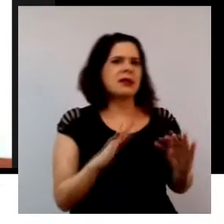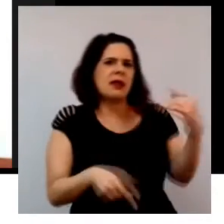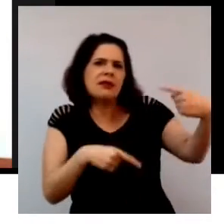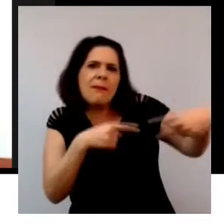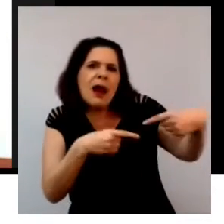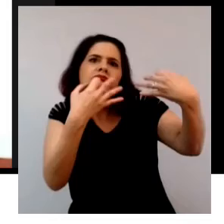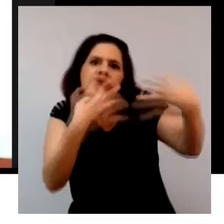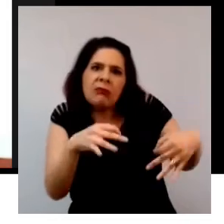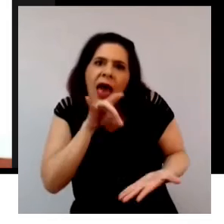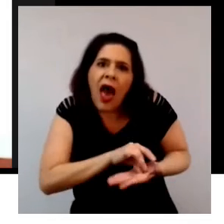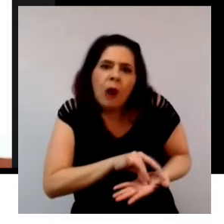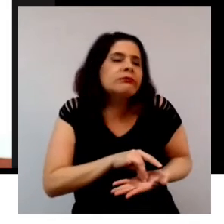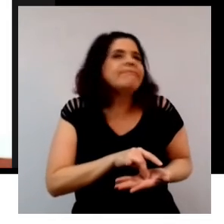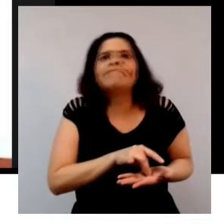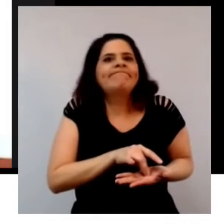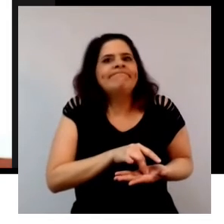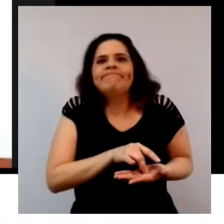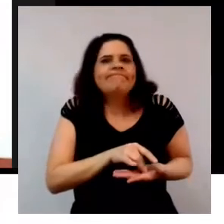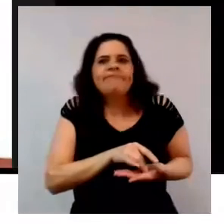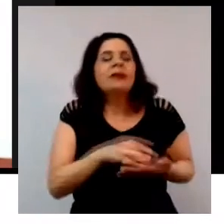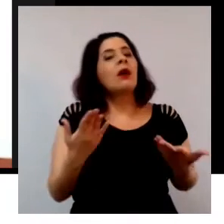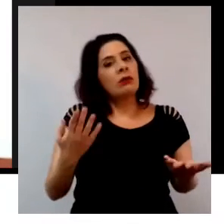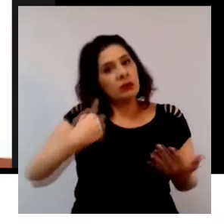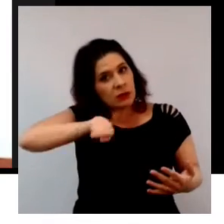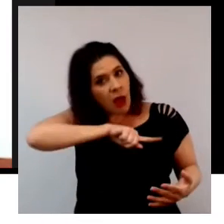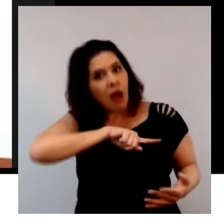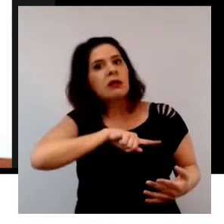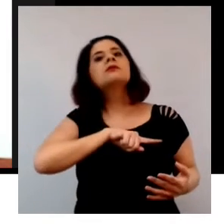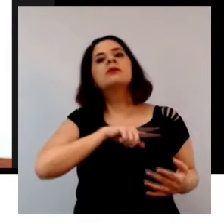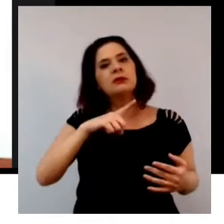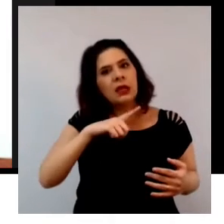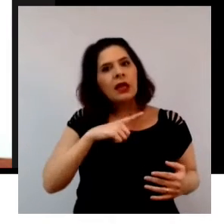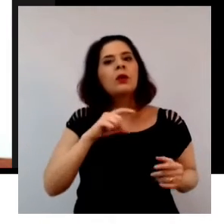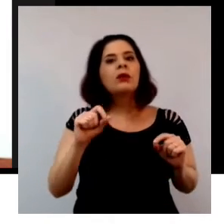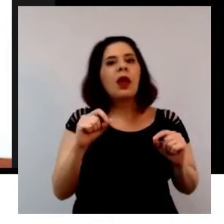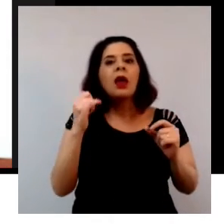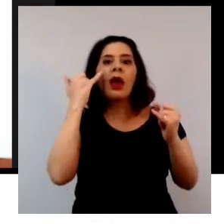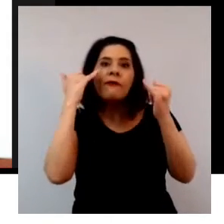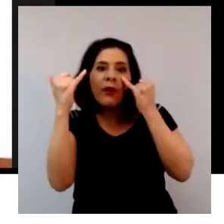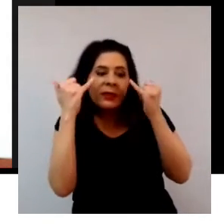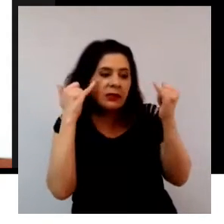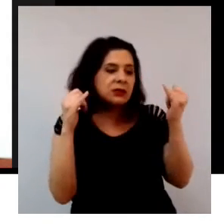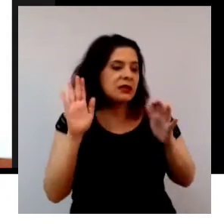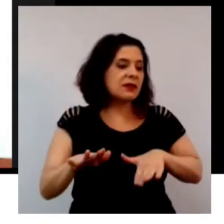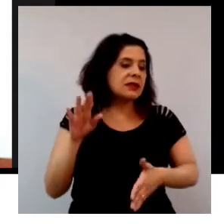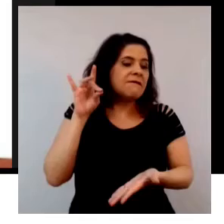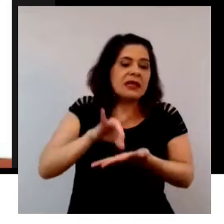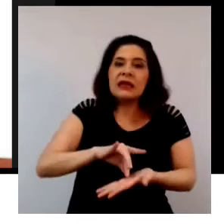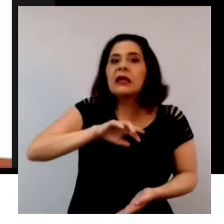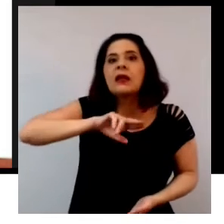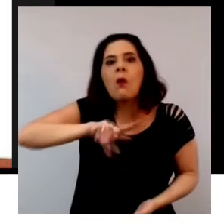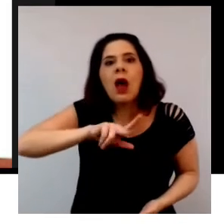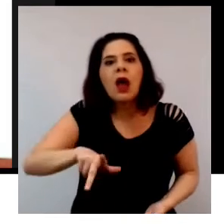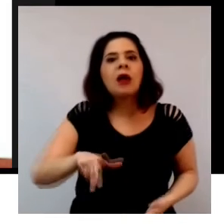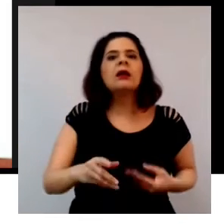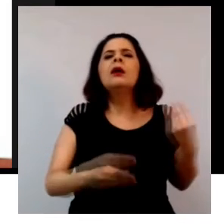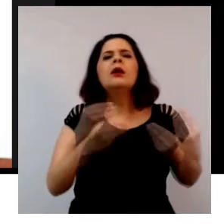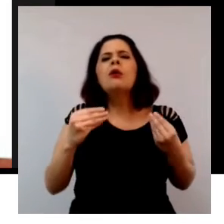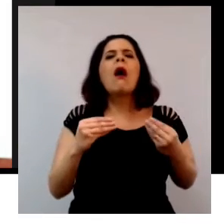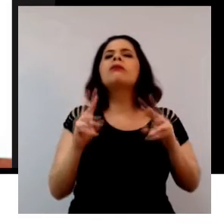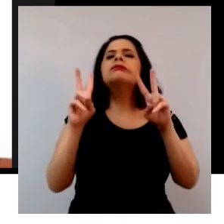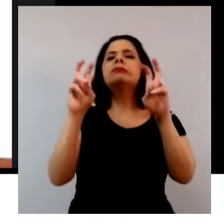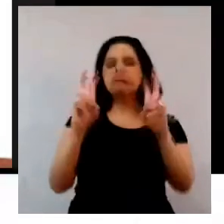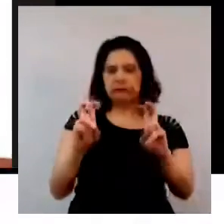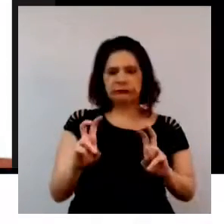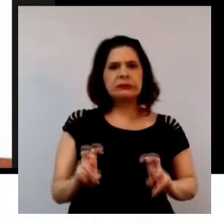muito sujeito à circulação de informações que não são verdadeiras, enfim, todo o tema das plataformas, que a gente